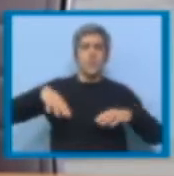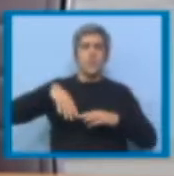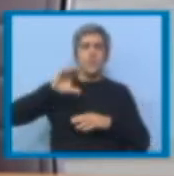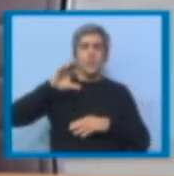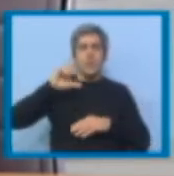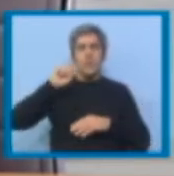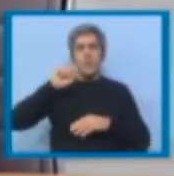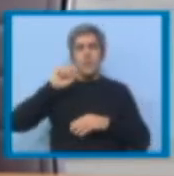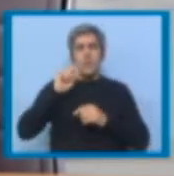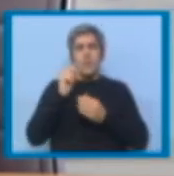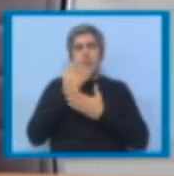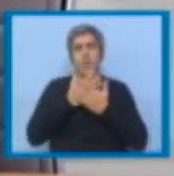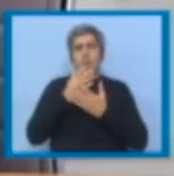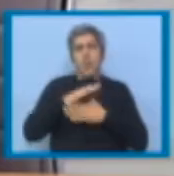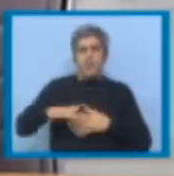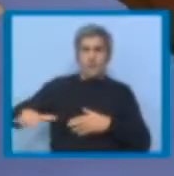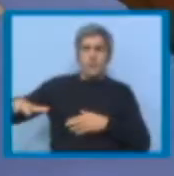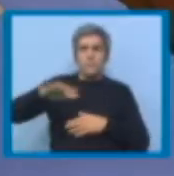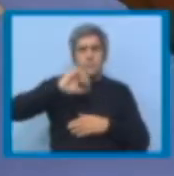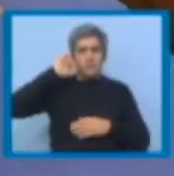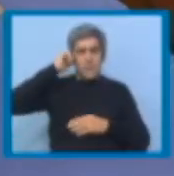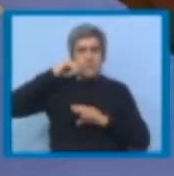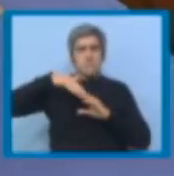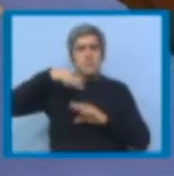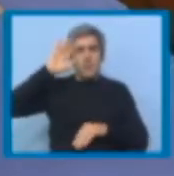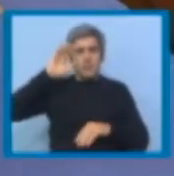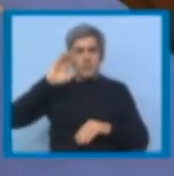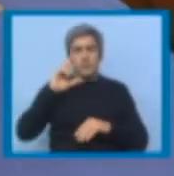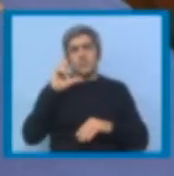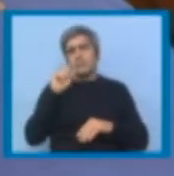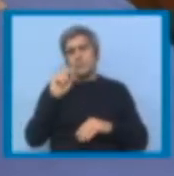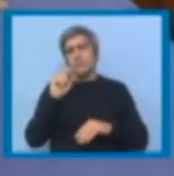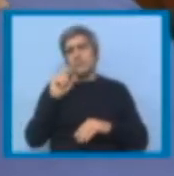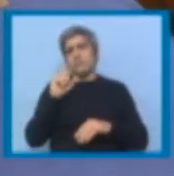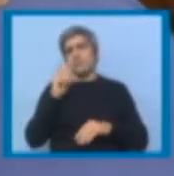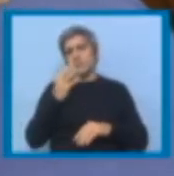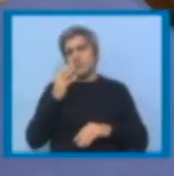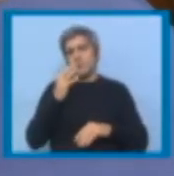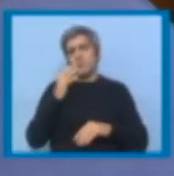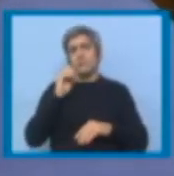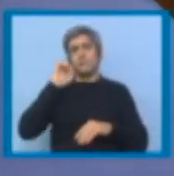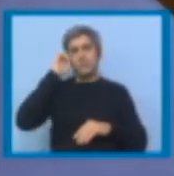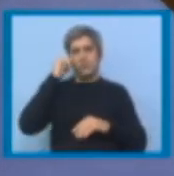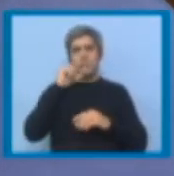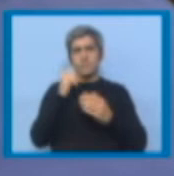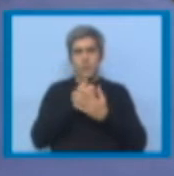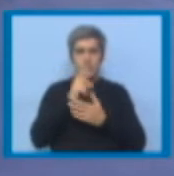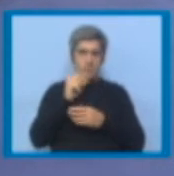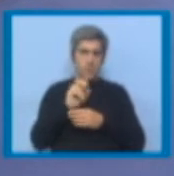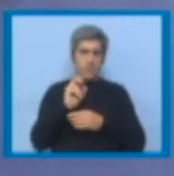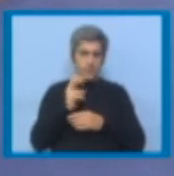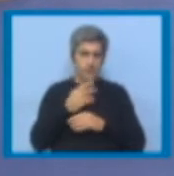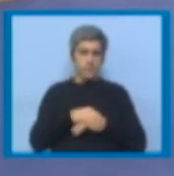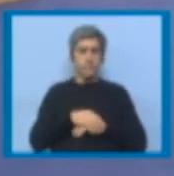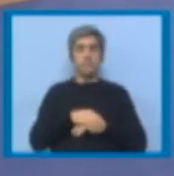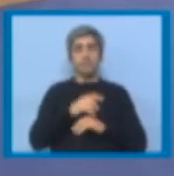mais o tecido económico daquelas regiões, para além de também ter tido muitas vítimas mortais. E, portanto,